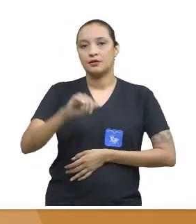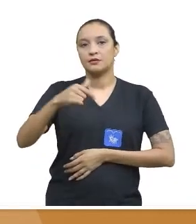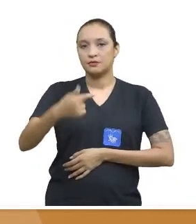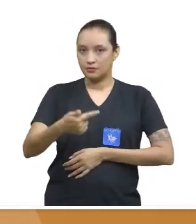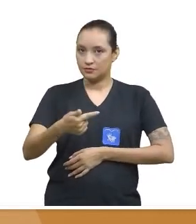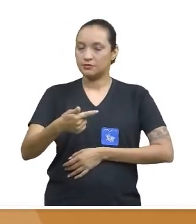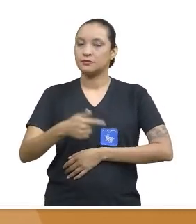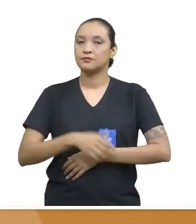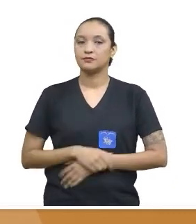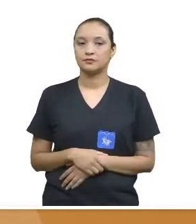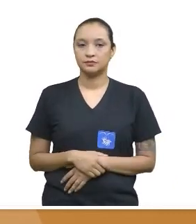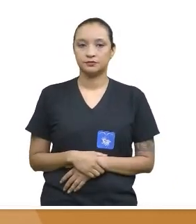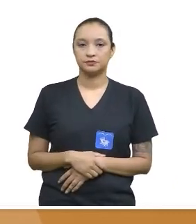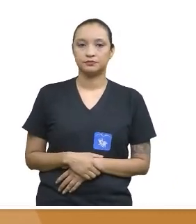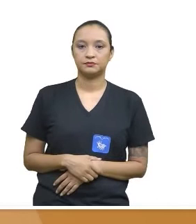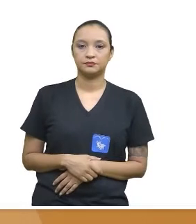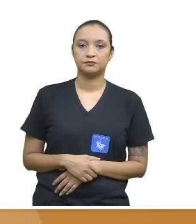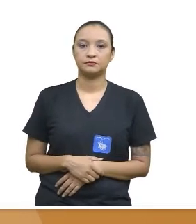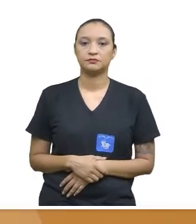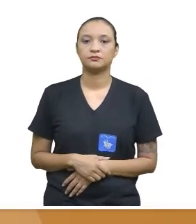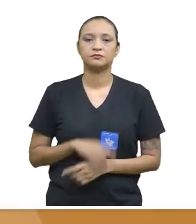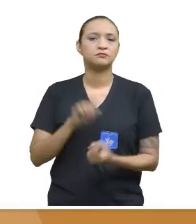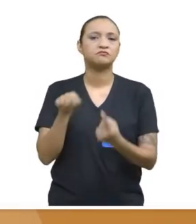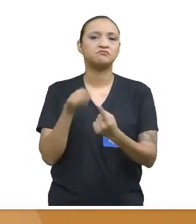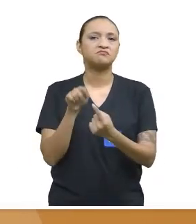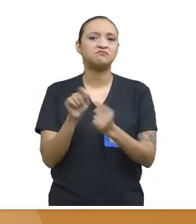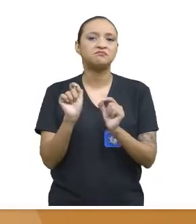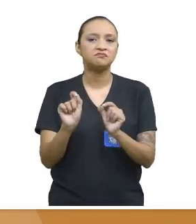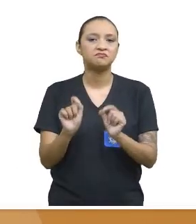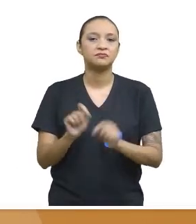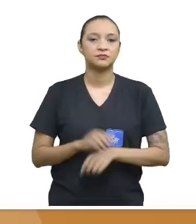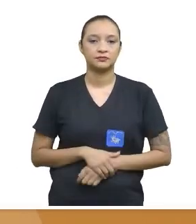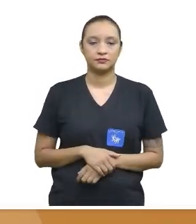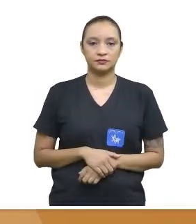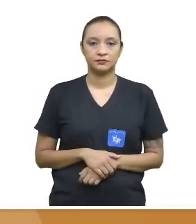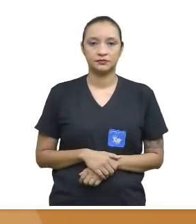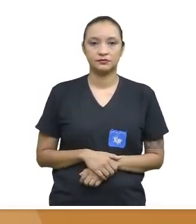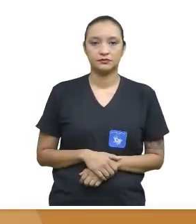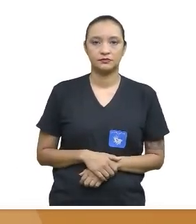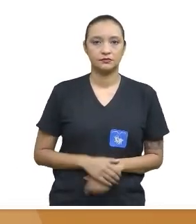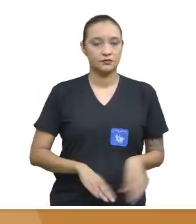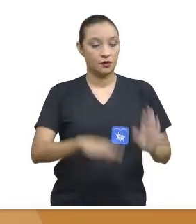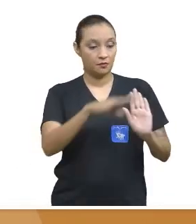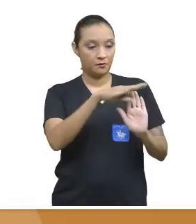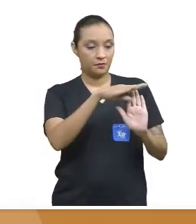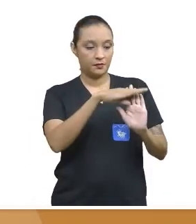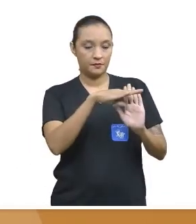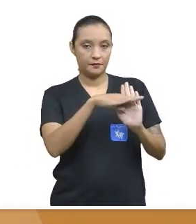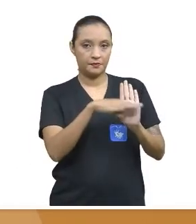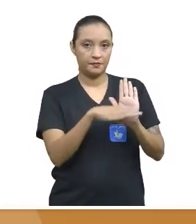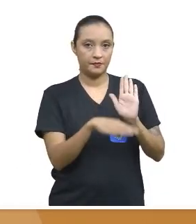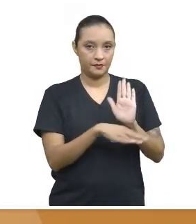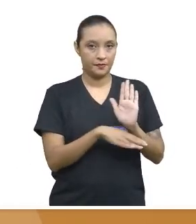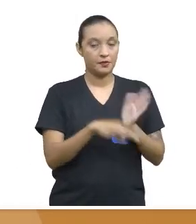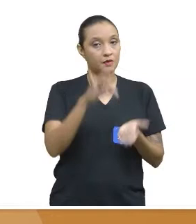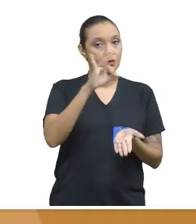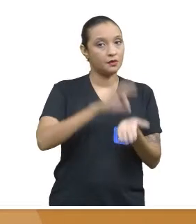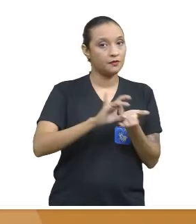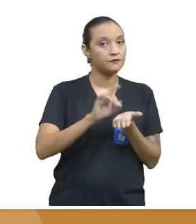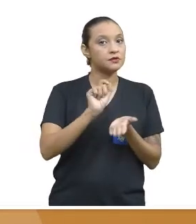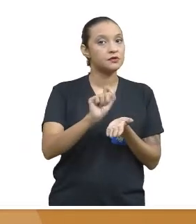Ato Institucional de número 2. O que ele dizia? Que, entre outras medidas, instituiu